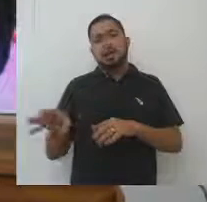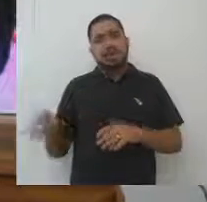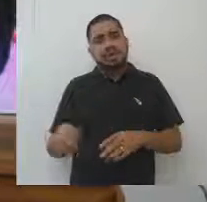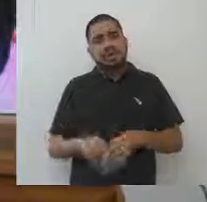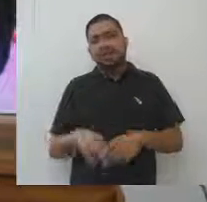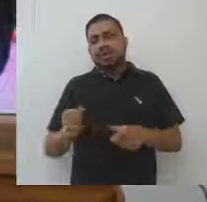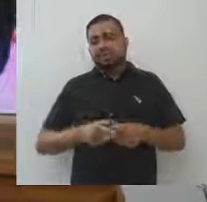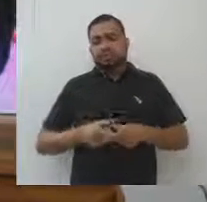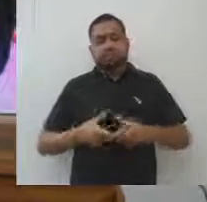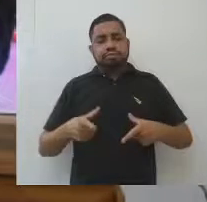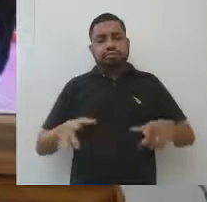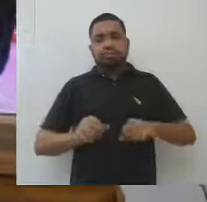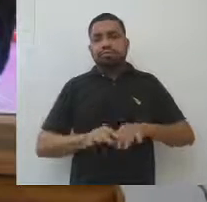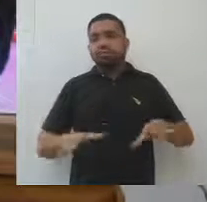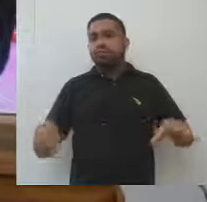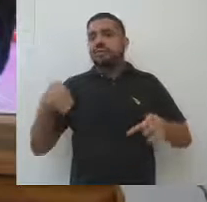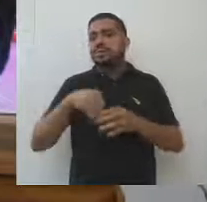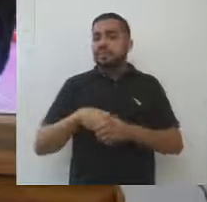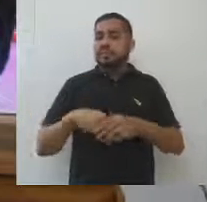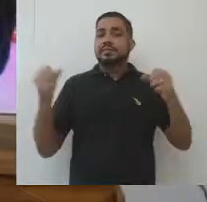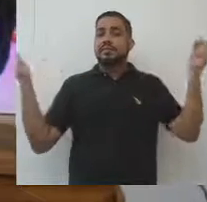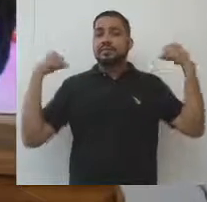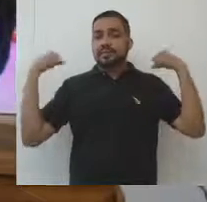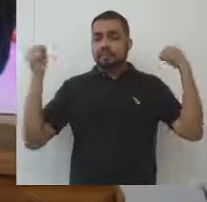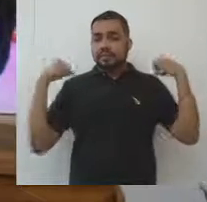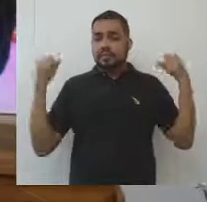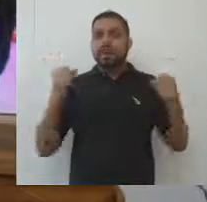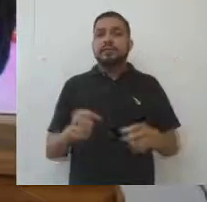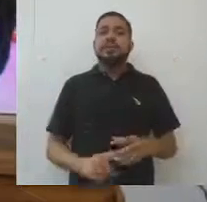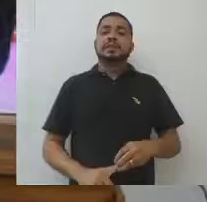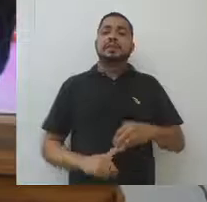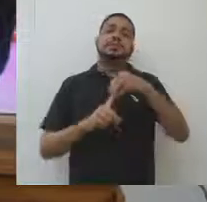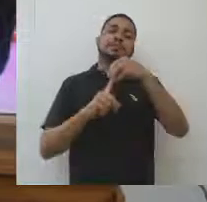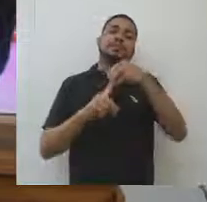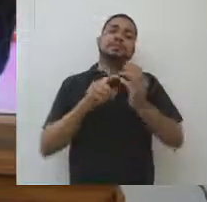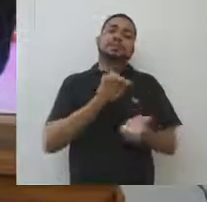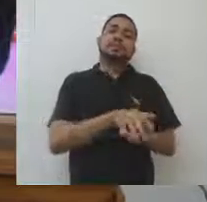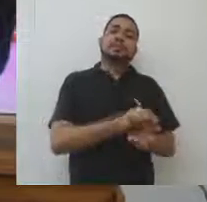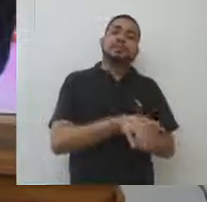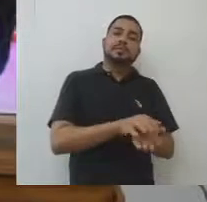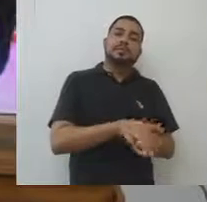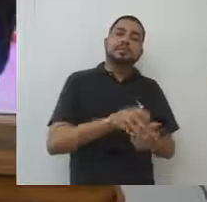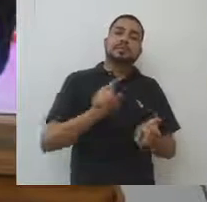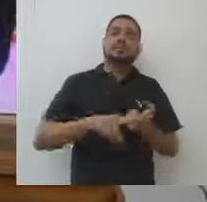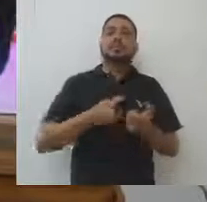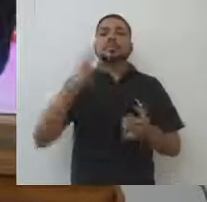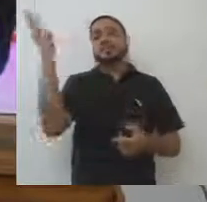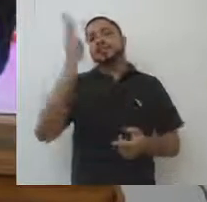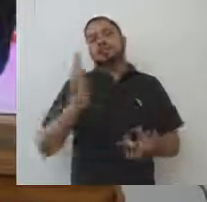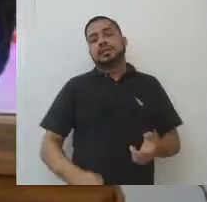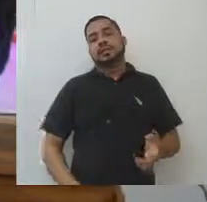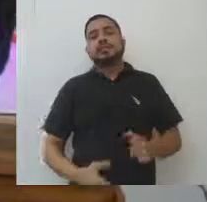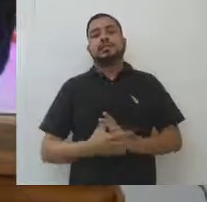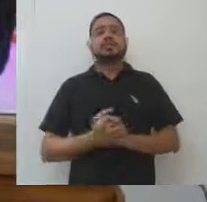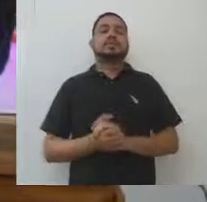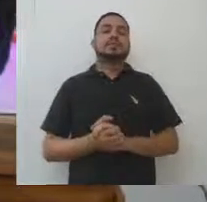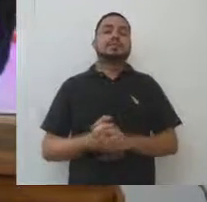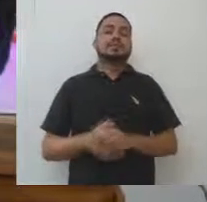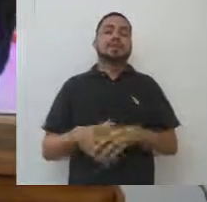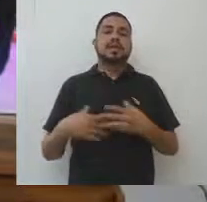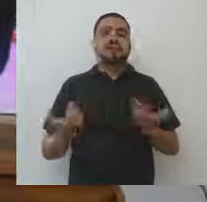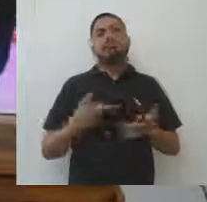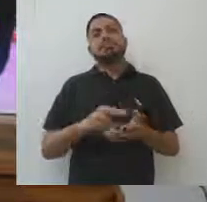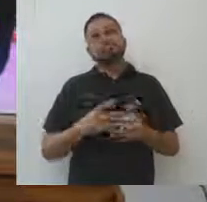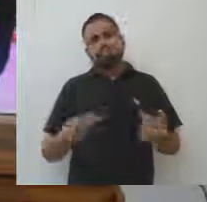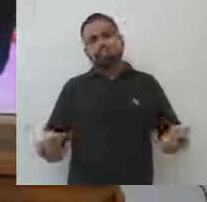está se massificando nessas academias, principalmente no estado de Pernambuco e no Brasil, tá certo? É uma coisa